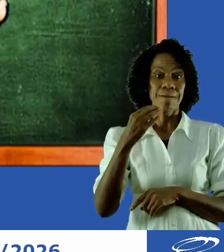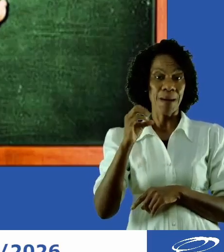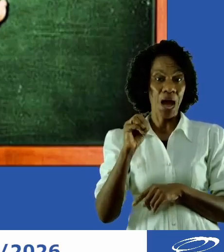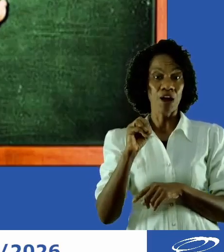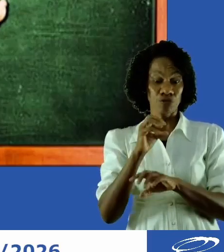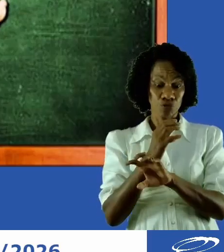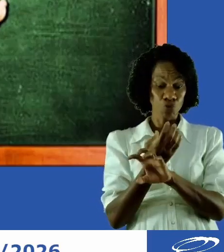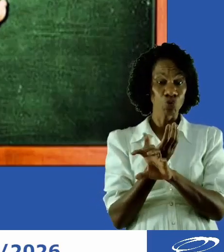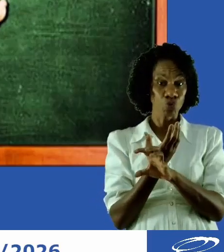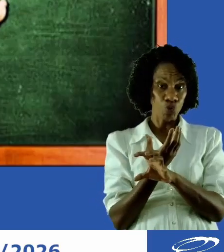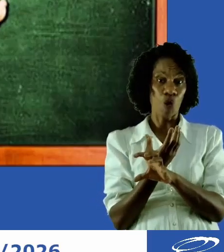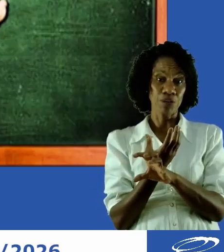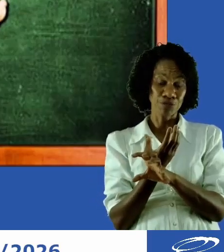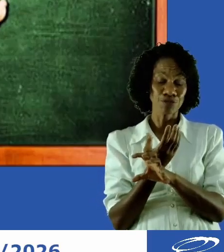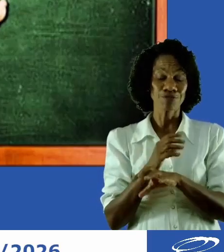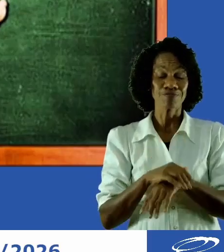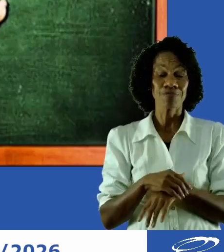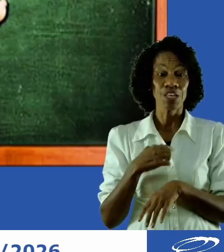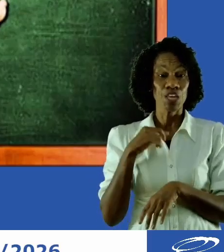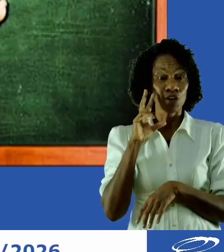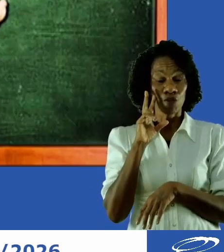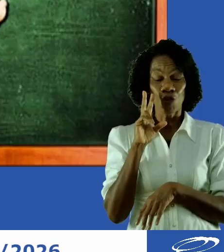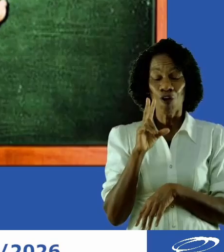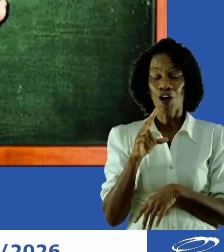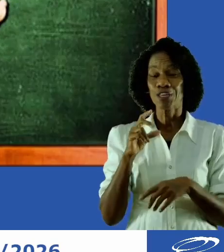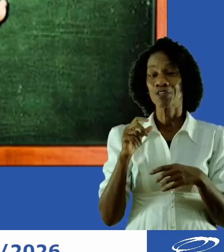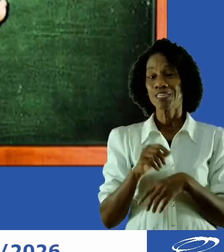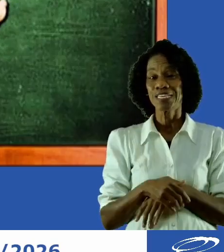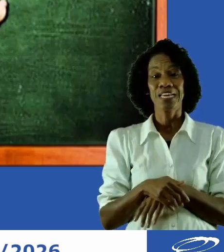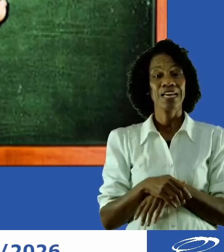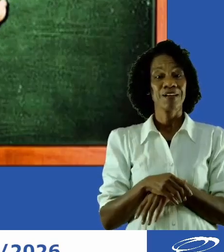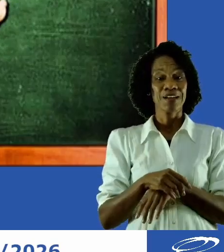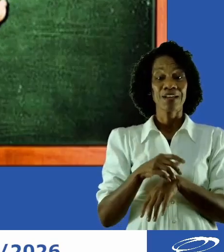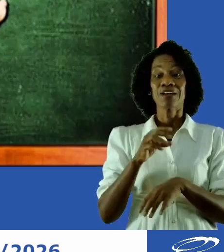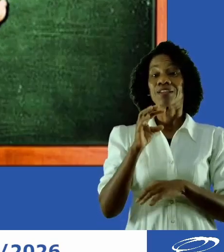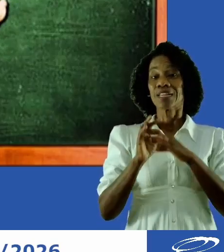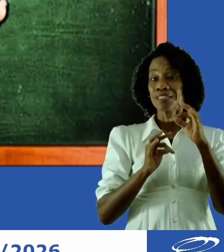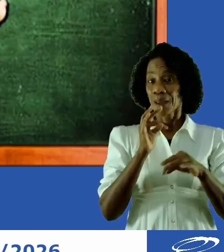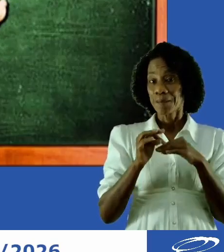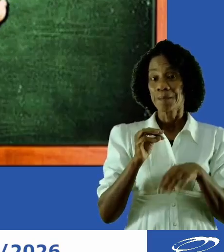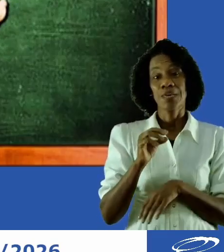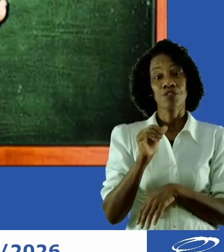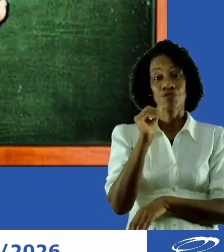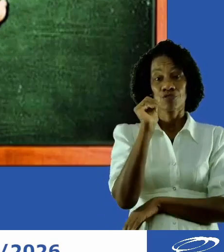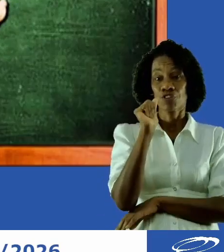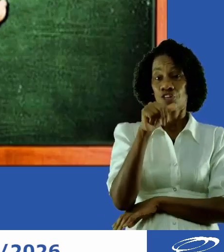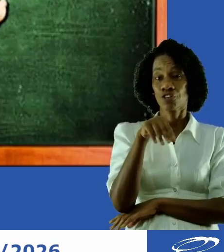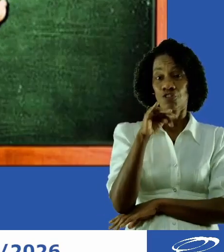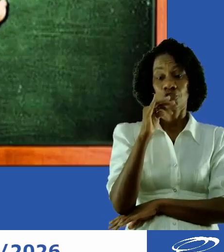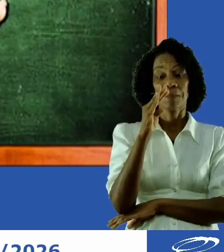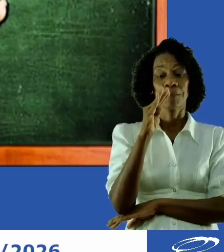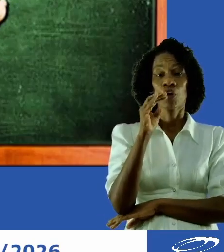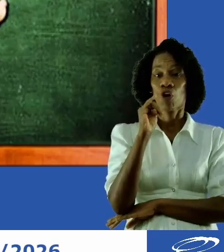da infectologia, sem dúvida nenhuma. No meu olhar, a terapia antibiótica tem que ser o mais precoce possível, quando possível. Fazer mais ensaios